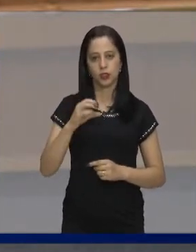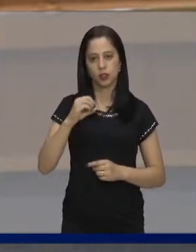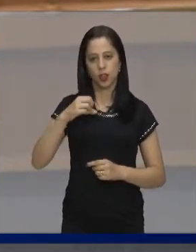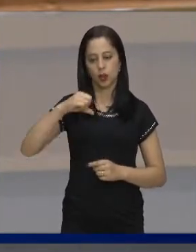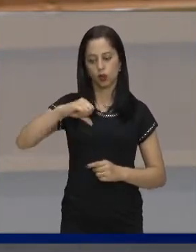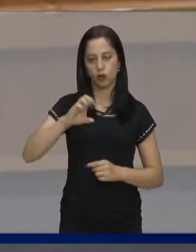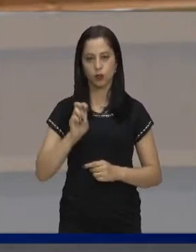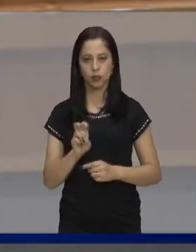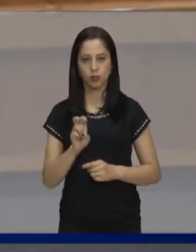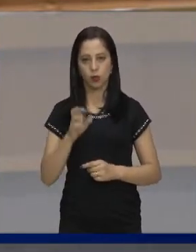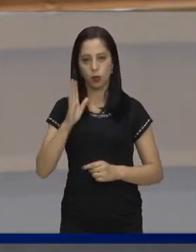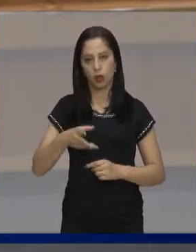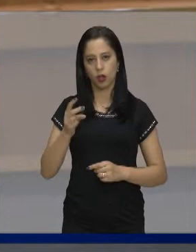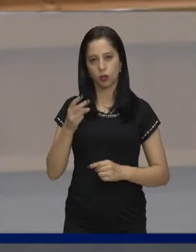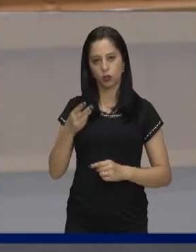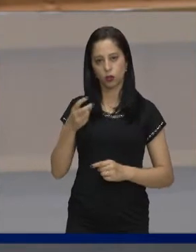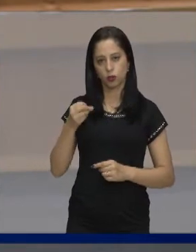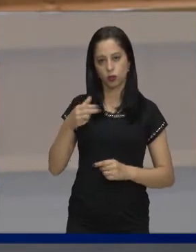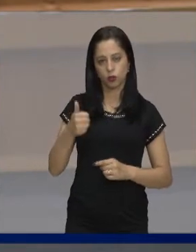13095/2021,